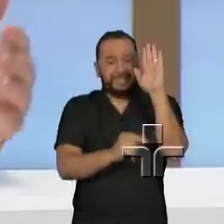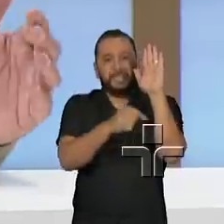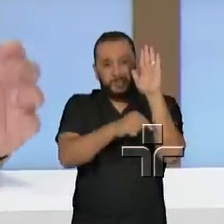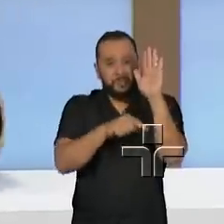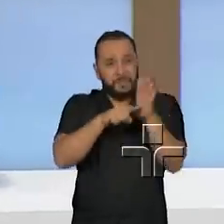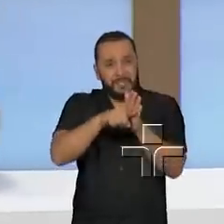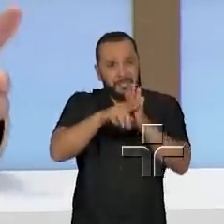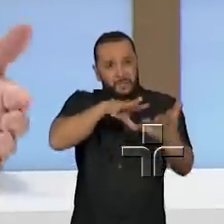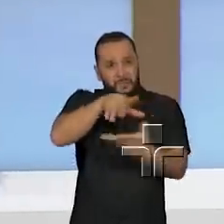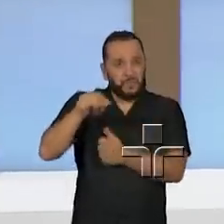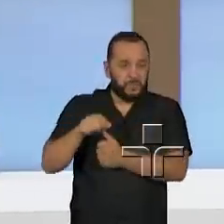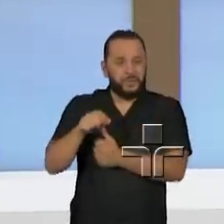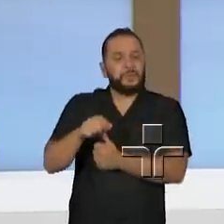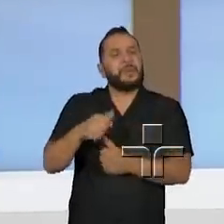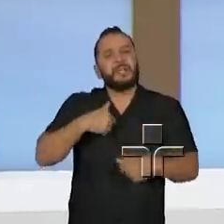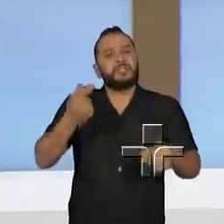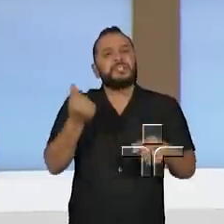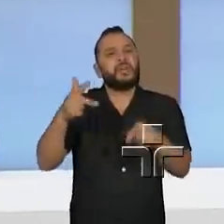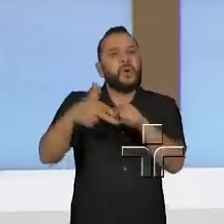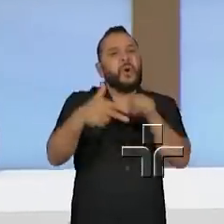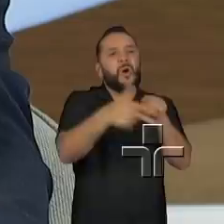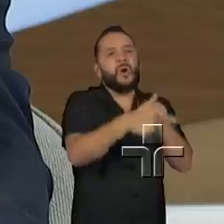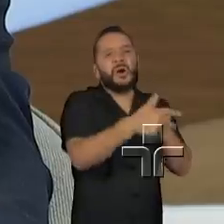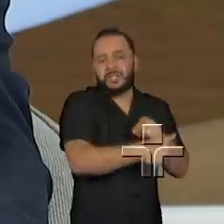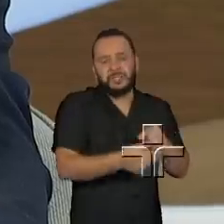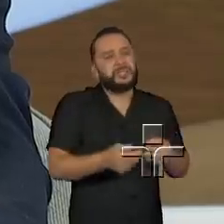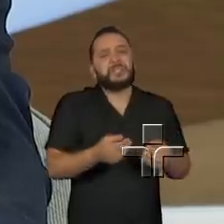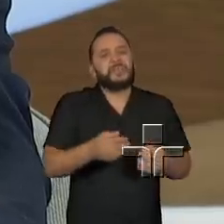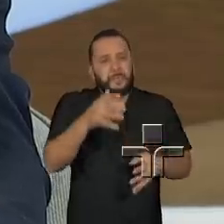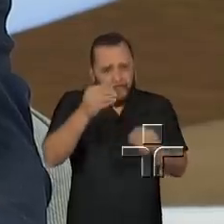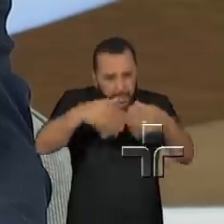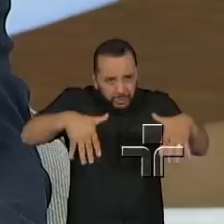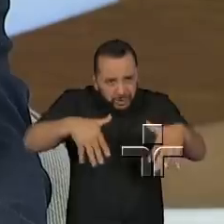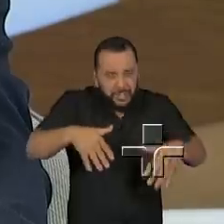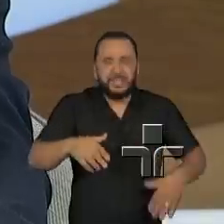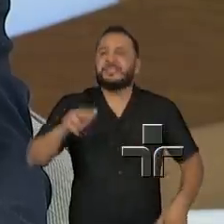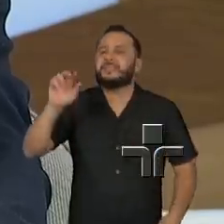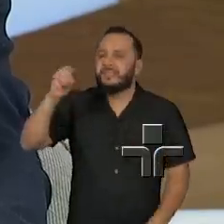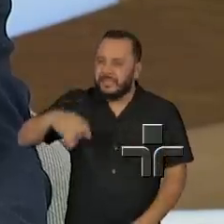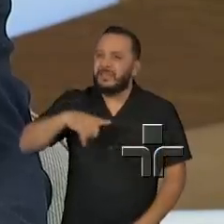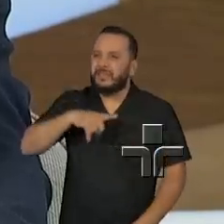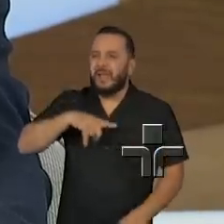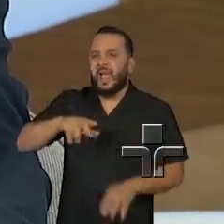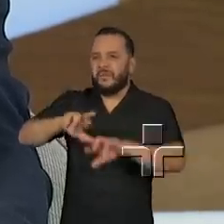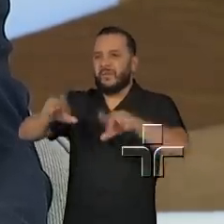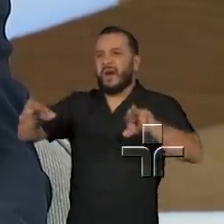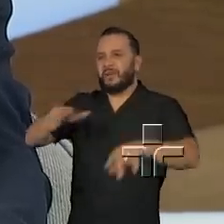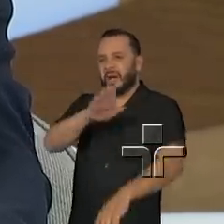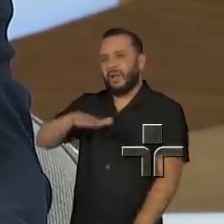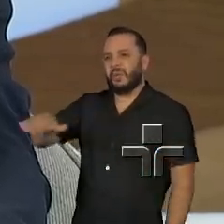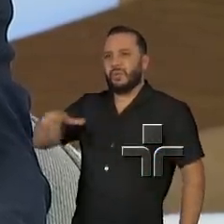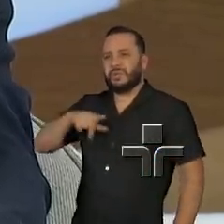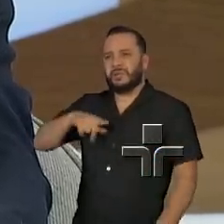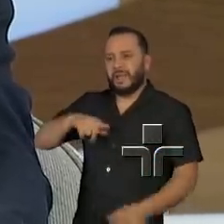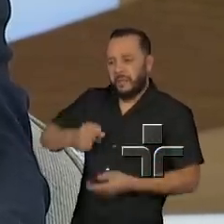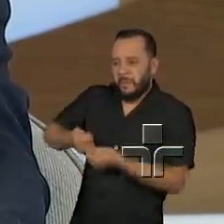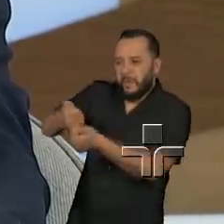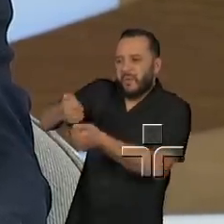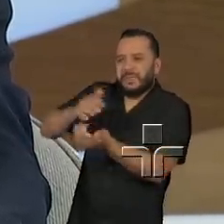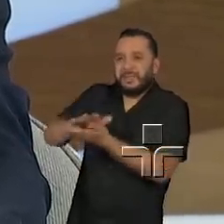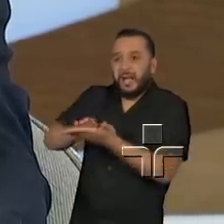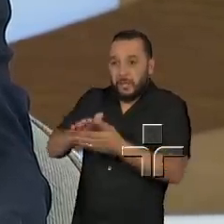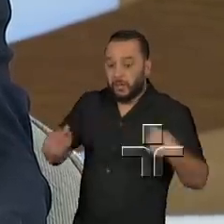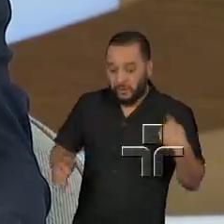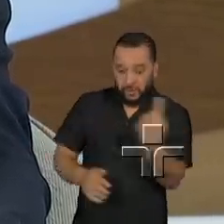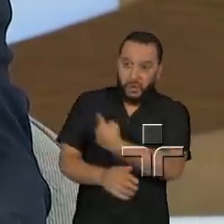grupo de pesquisa ou de seus colegas no Instituto do Cérebro. Profundamente. Nós temos vários alunos sem bolsa. Nós, professores, estamos pagando os nossos